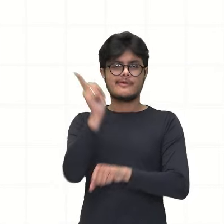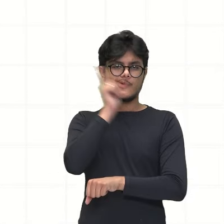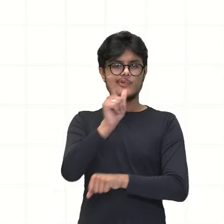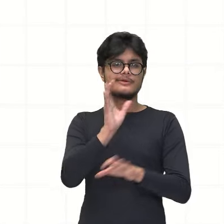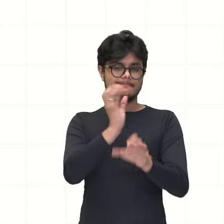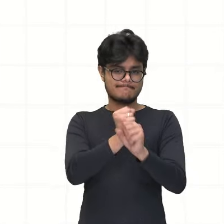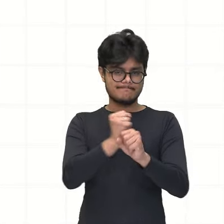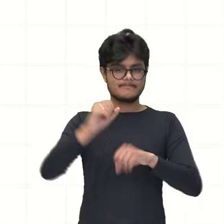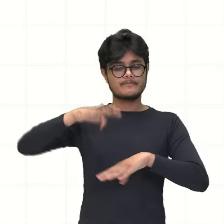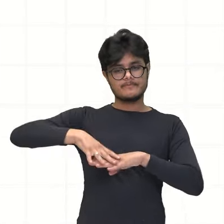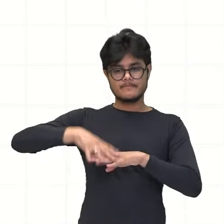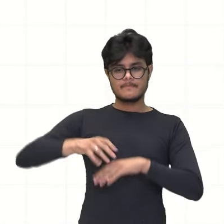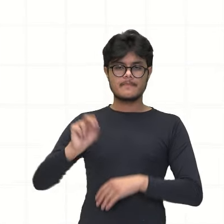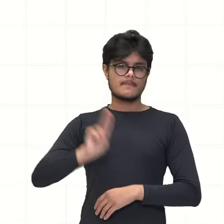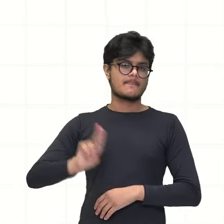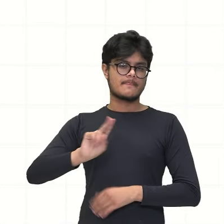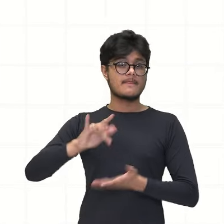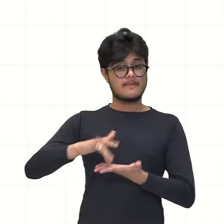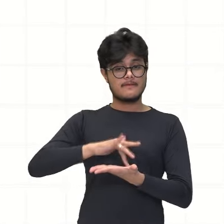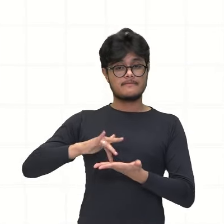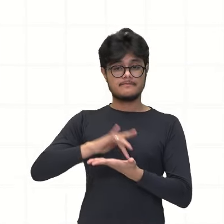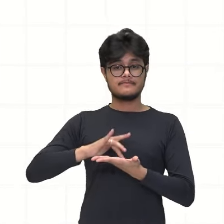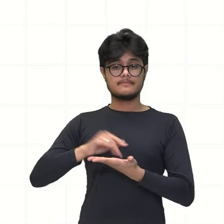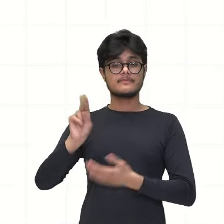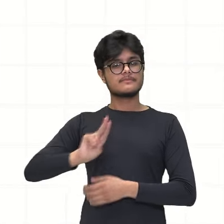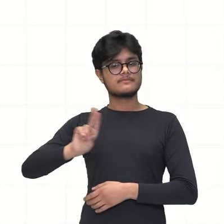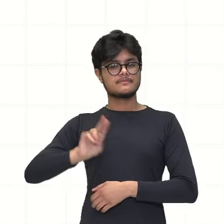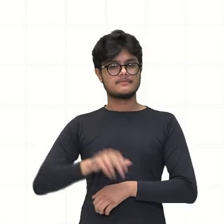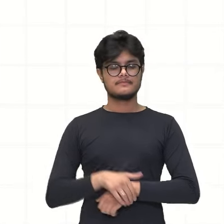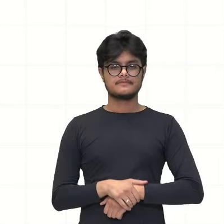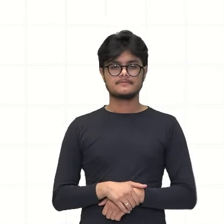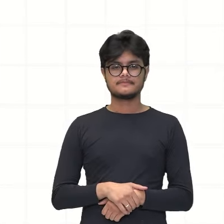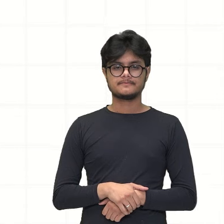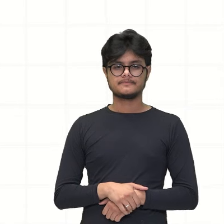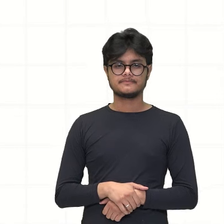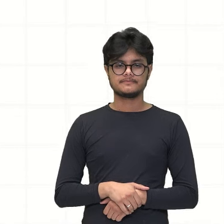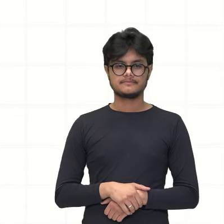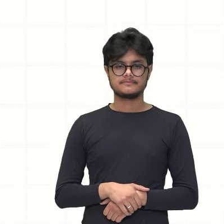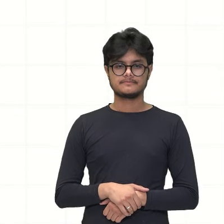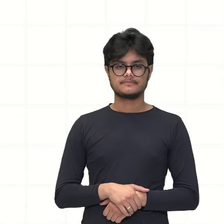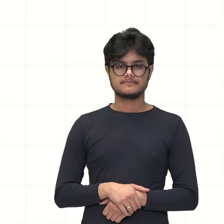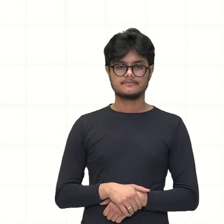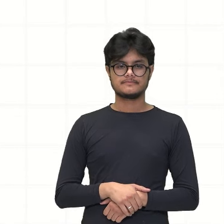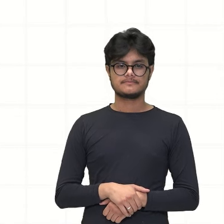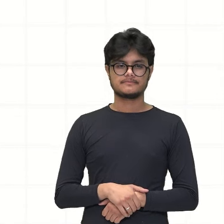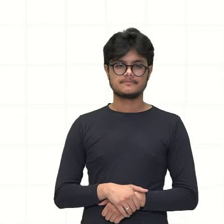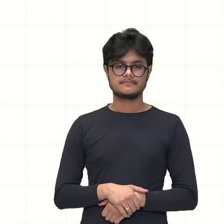calcular utilizando a calculadora. Beleza? Tranquilo?